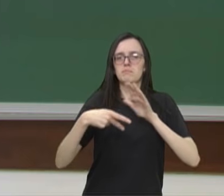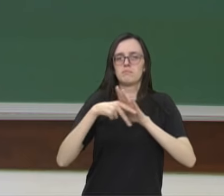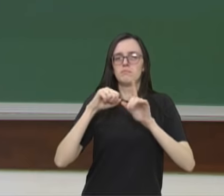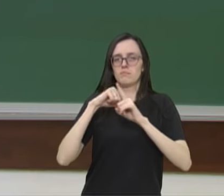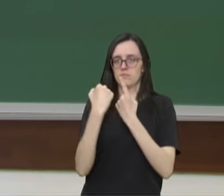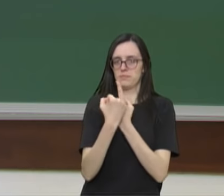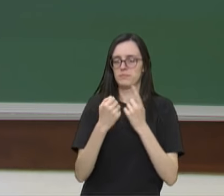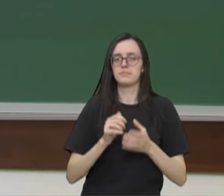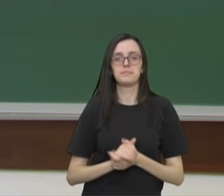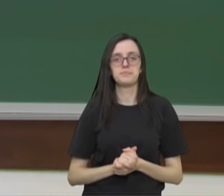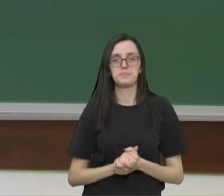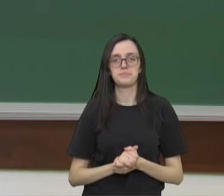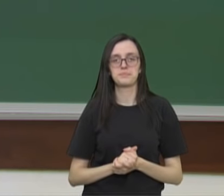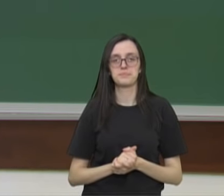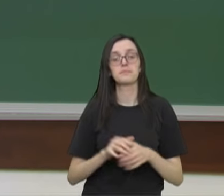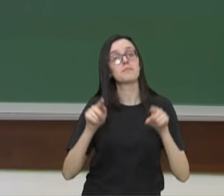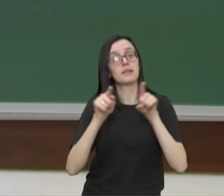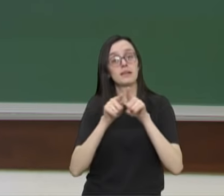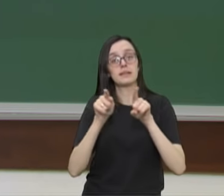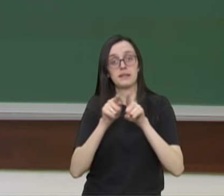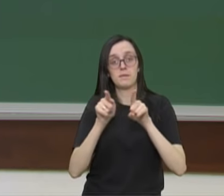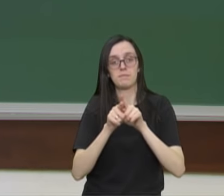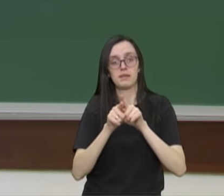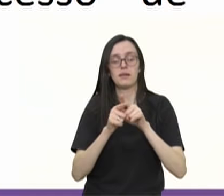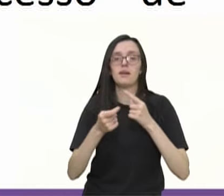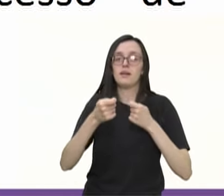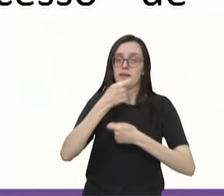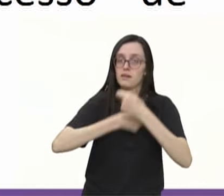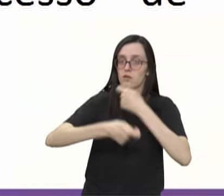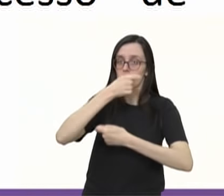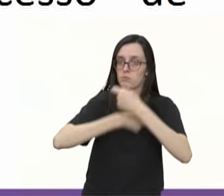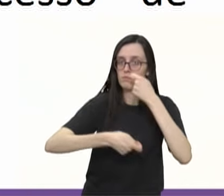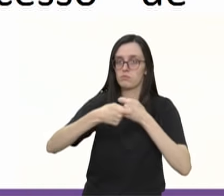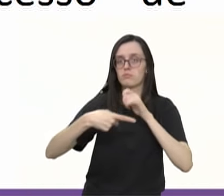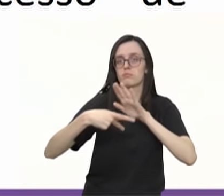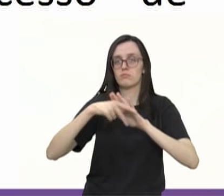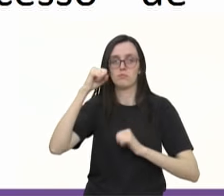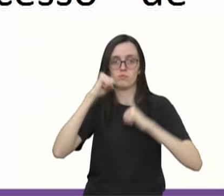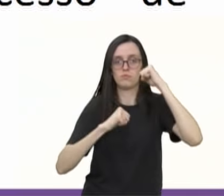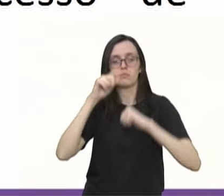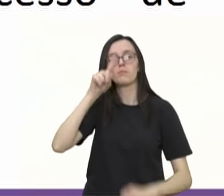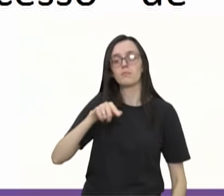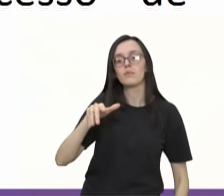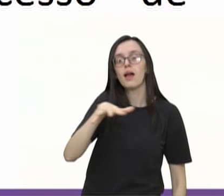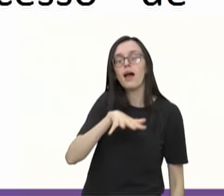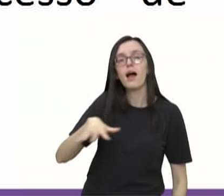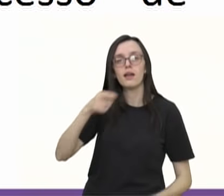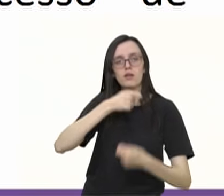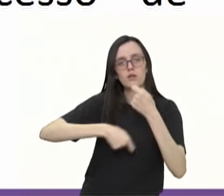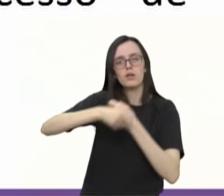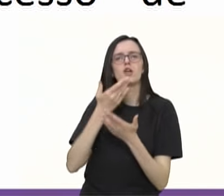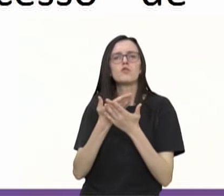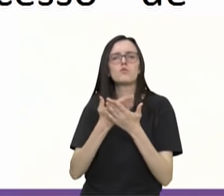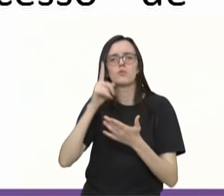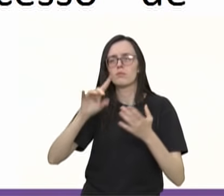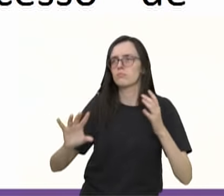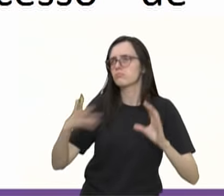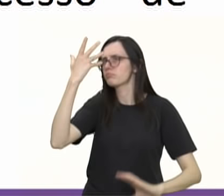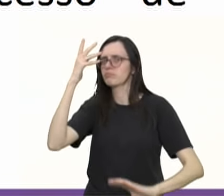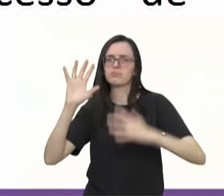além disso a economia industrial é uma área da economia que estuda os fenômenos